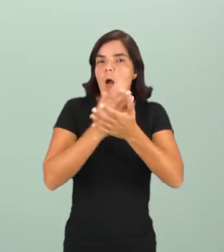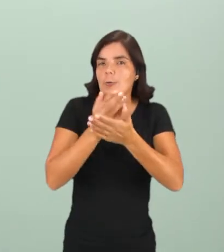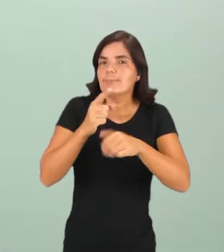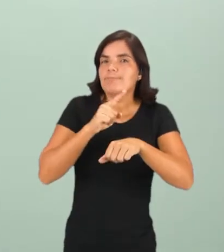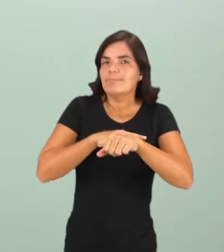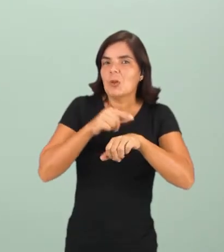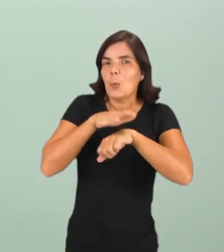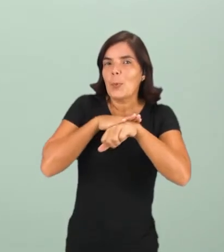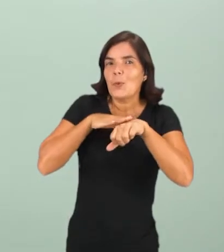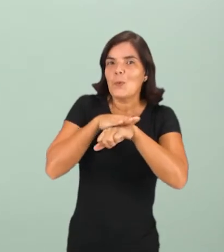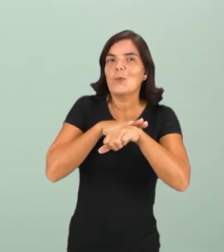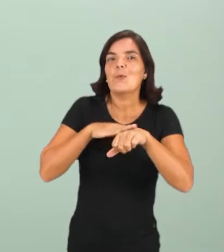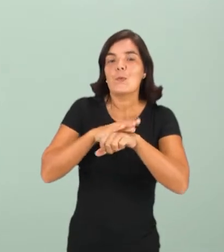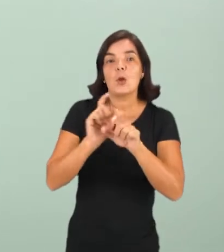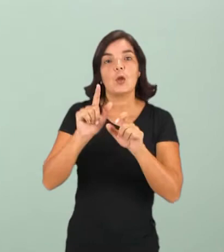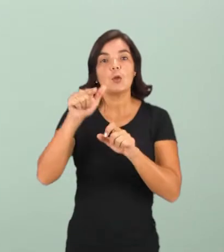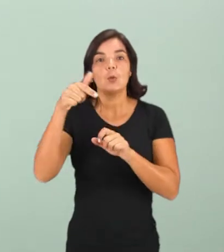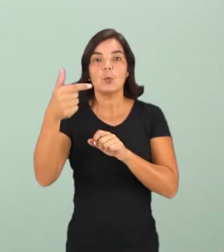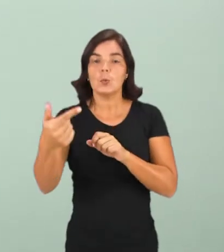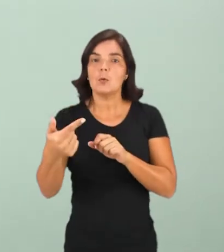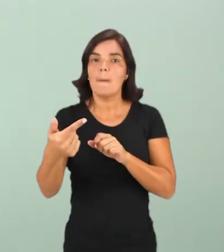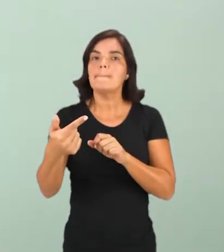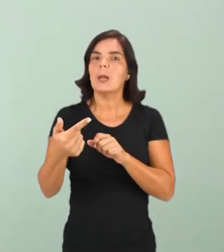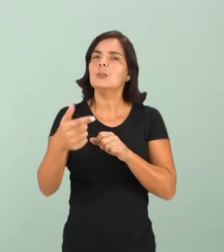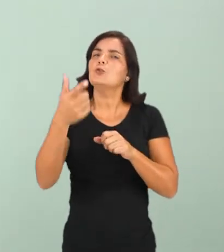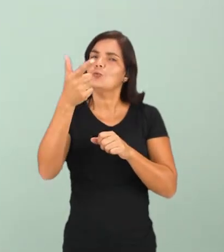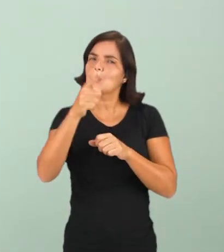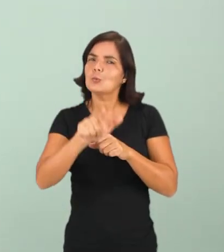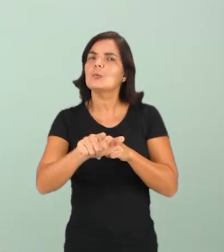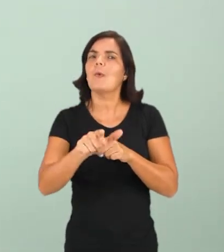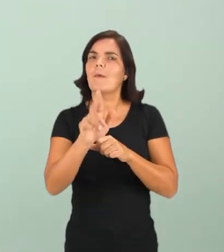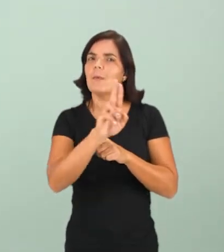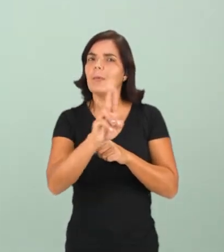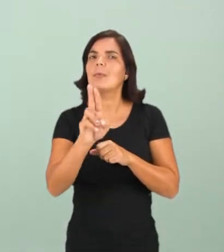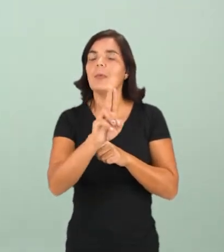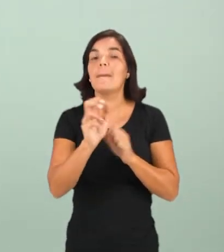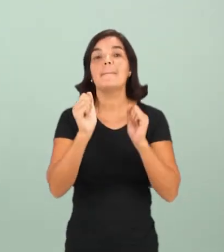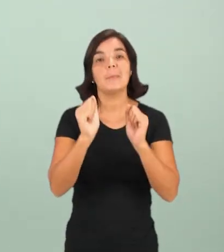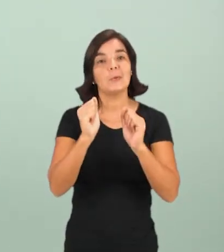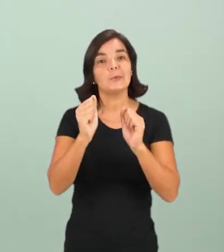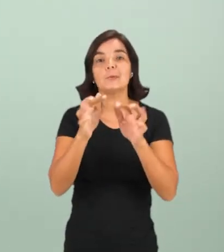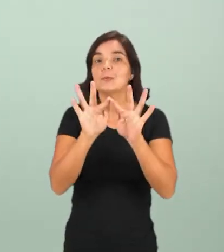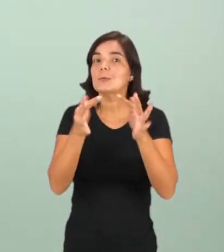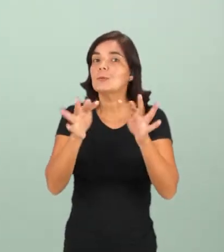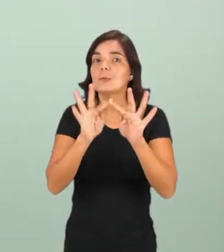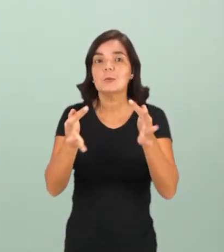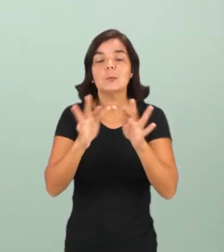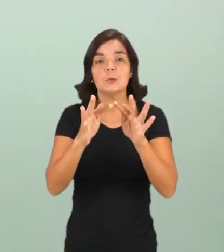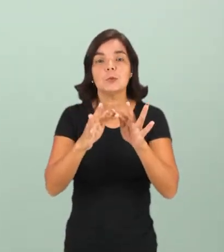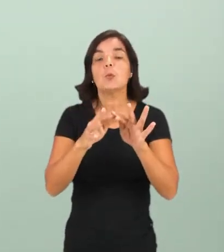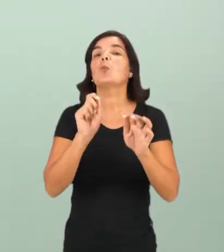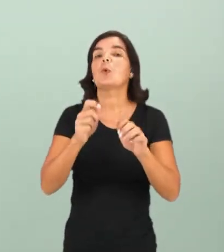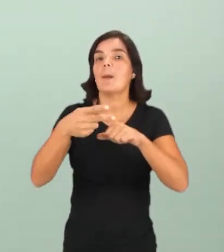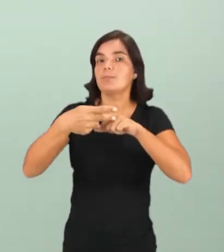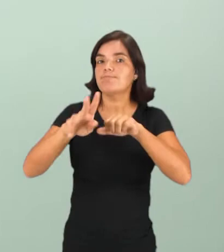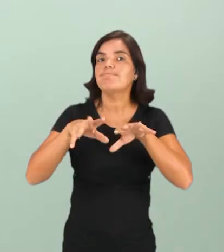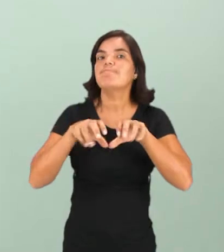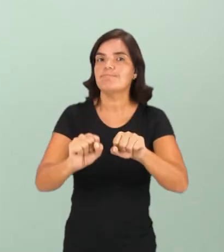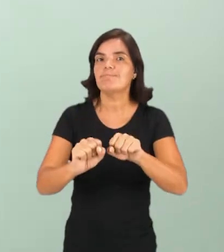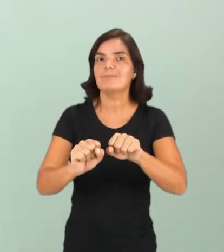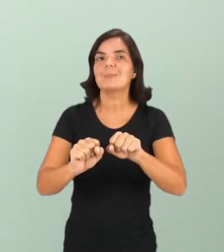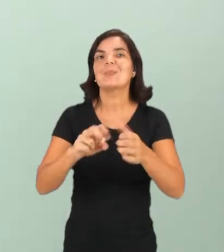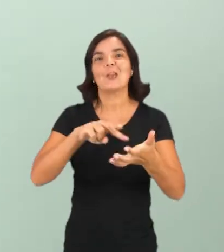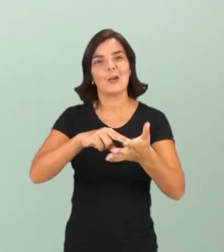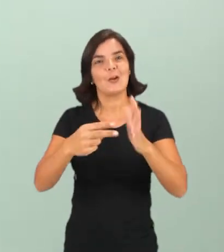momento da minha conversa, em outro momento, para não ter que falar novamente aquele nome, eu posso simplesmente utilizar um possessivo. E aí eu vou